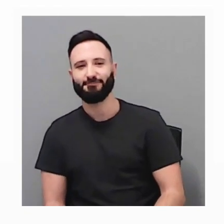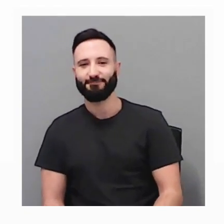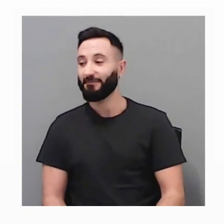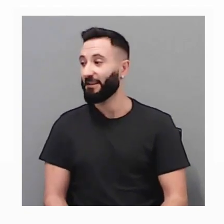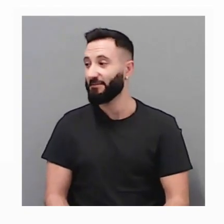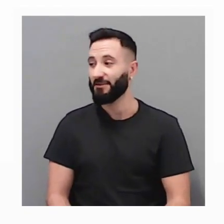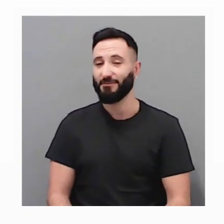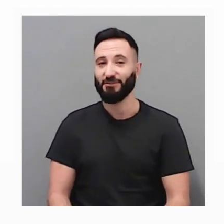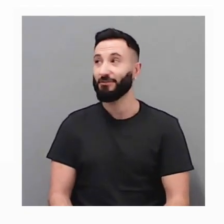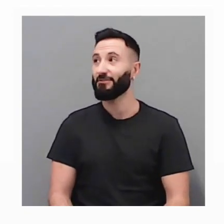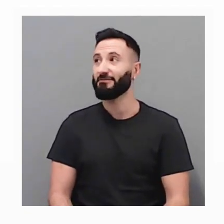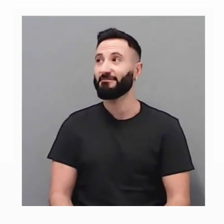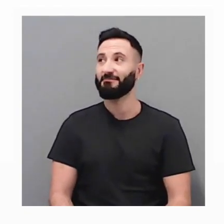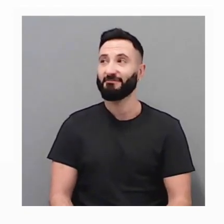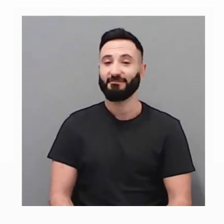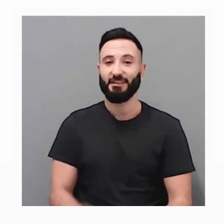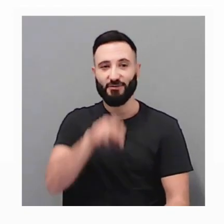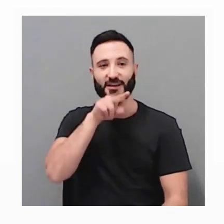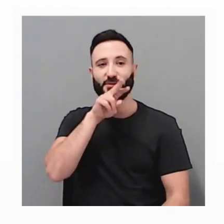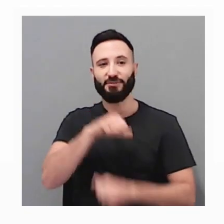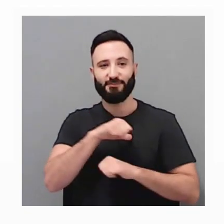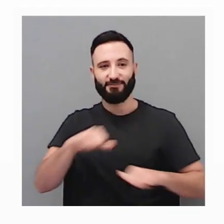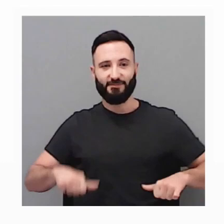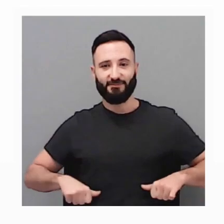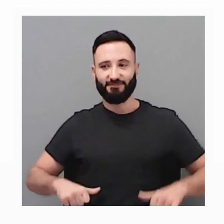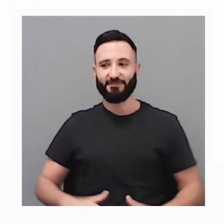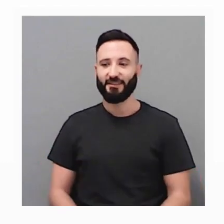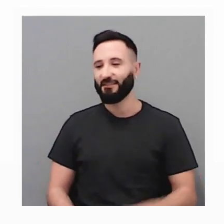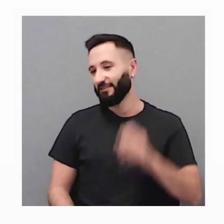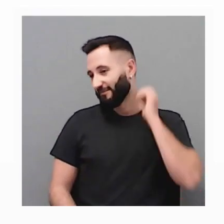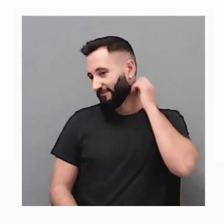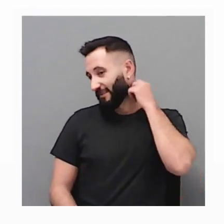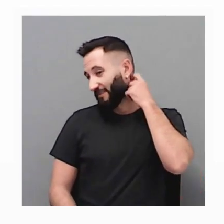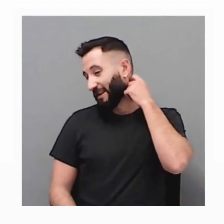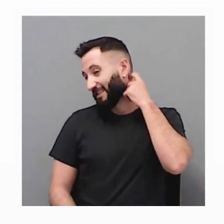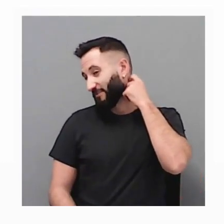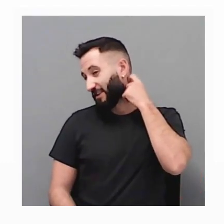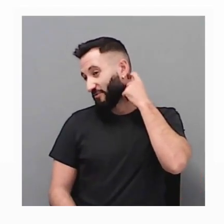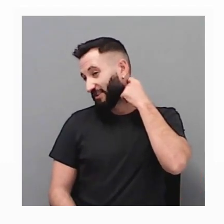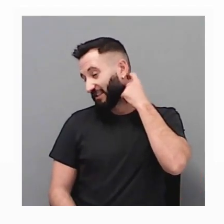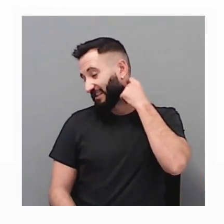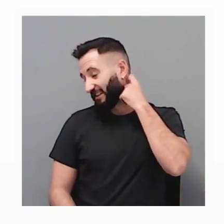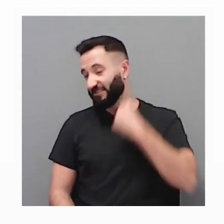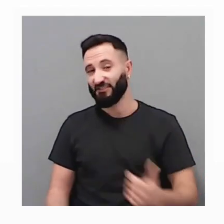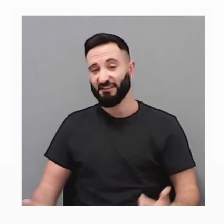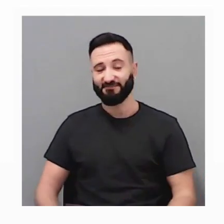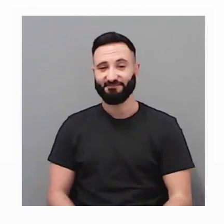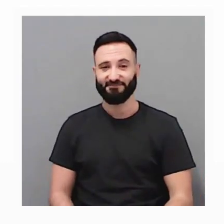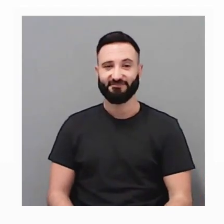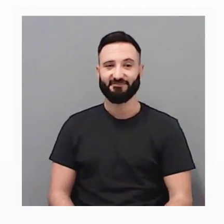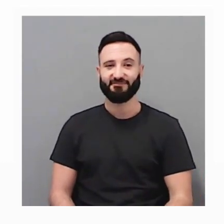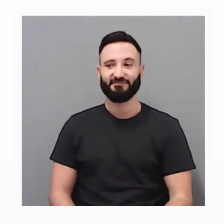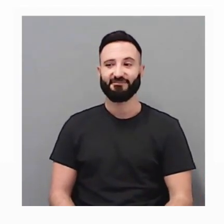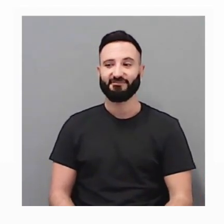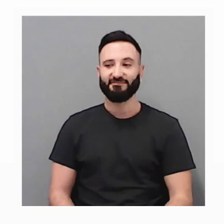letivo, como durante as interrupções letivas e férias, porque o cariz social aqui também subleva, tendo